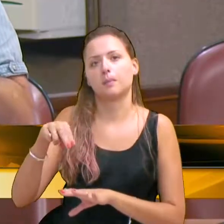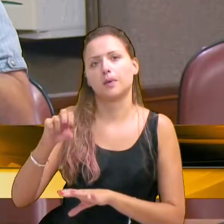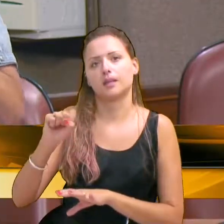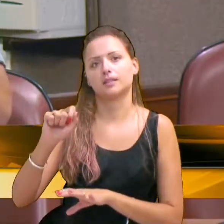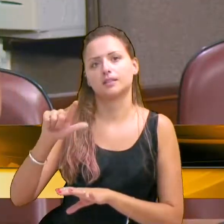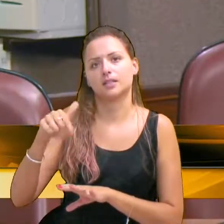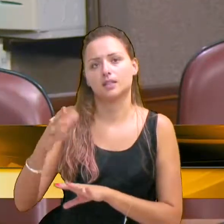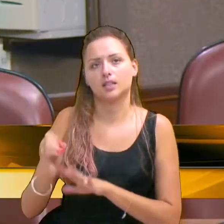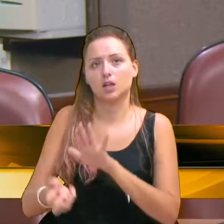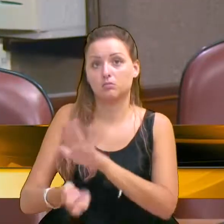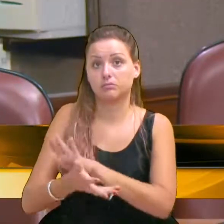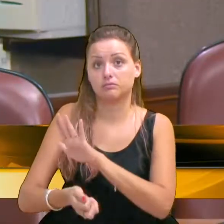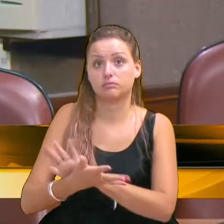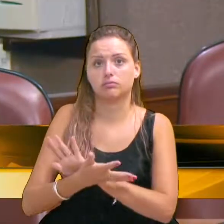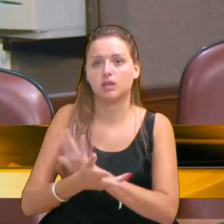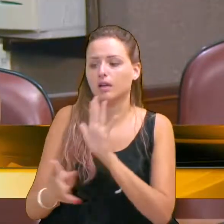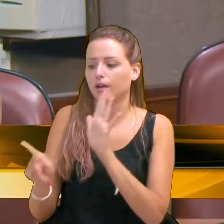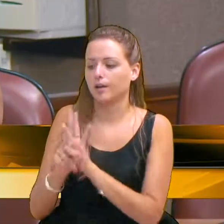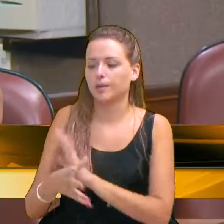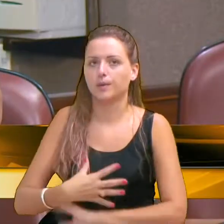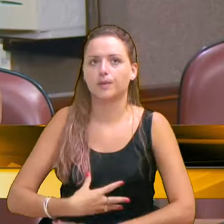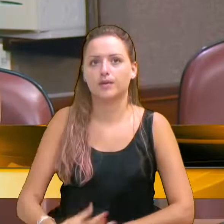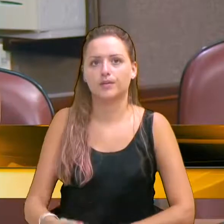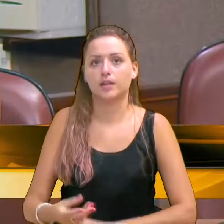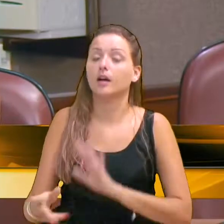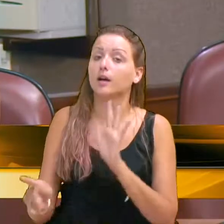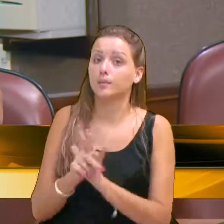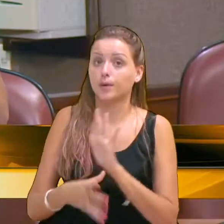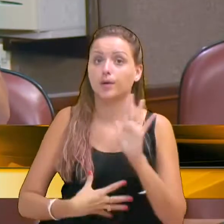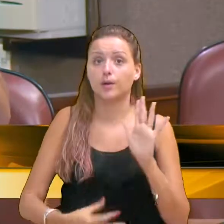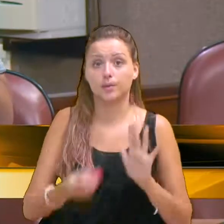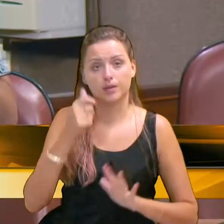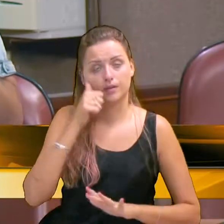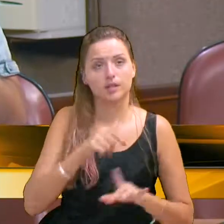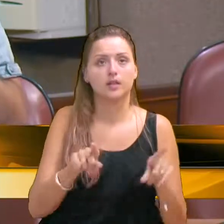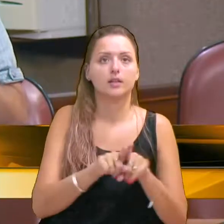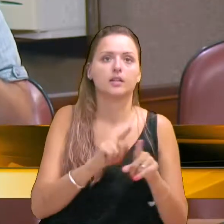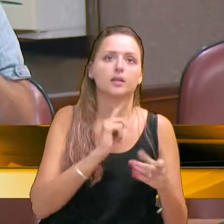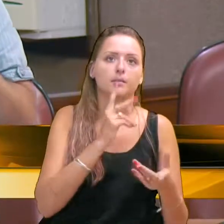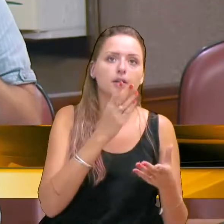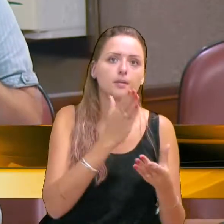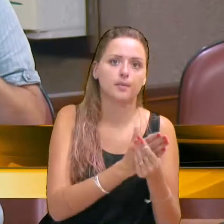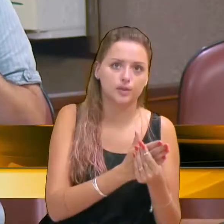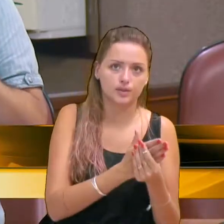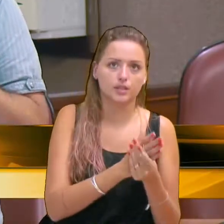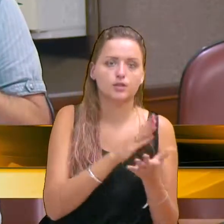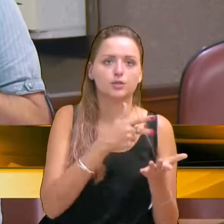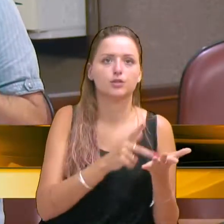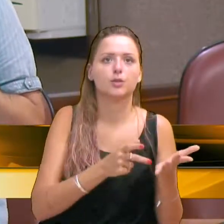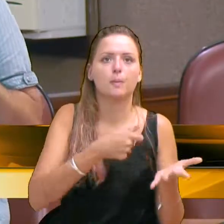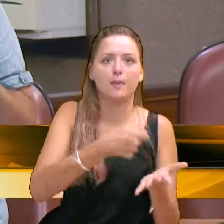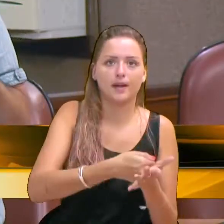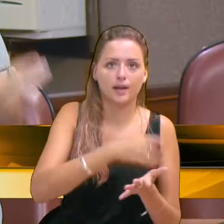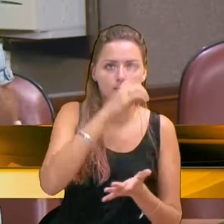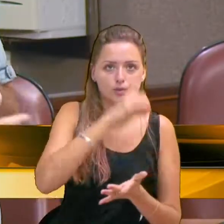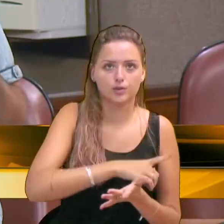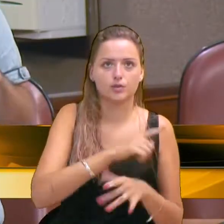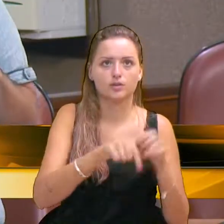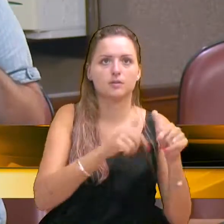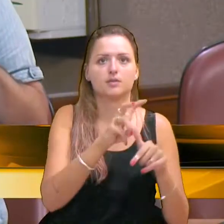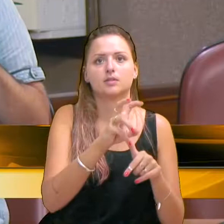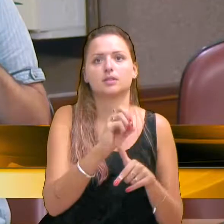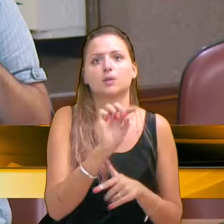corrupto, indicou a sua filha. A sua filha, que também foi condenada a pagar indenização por direitos trabalhistas de 50